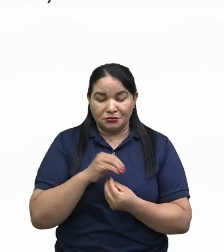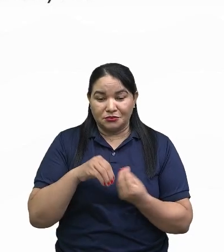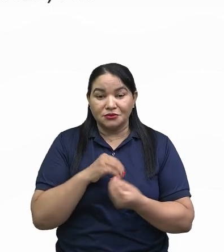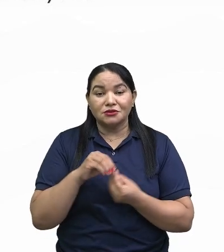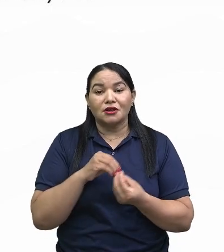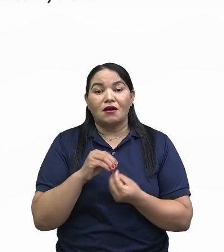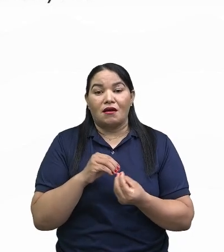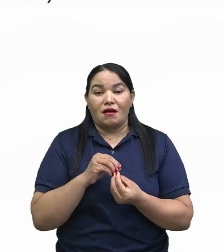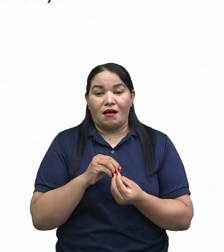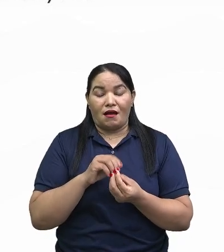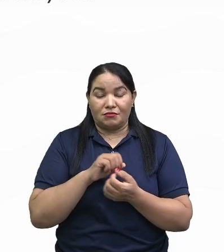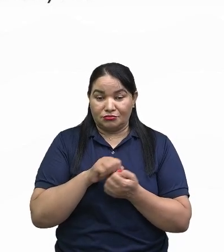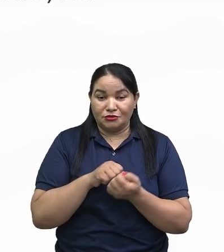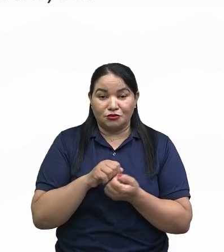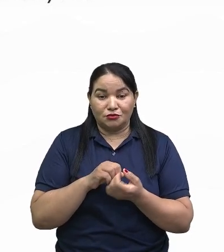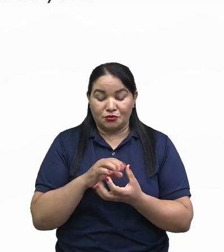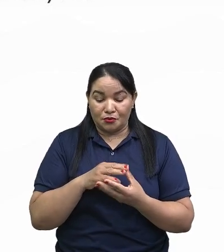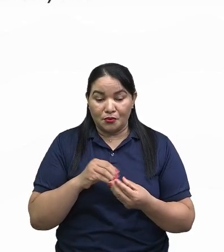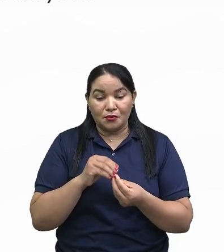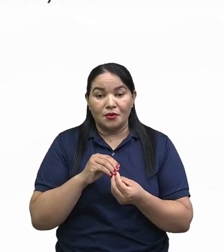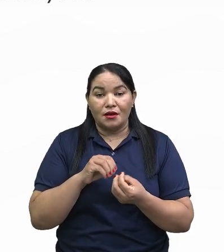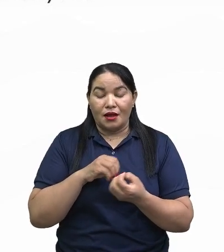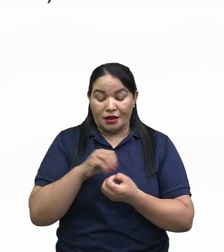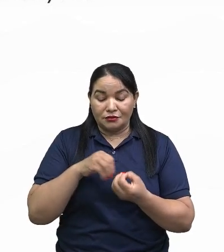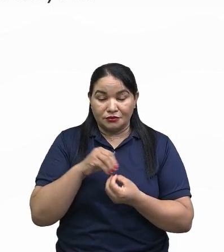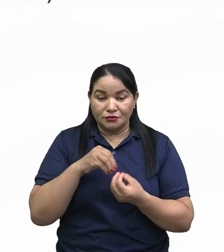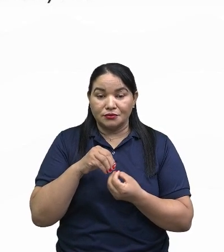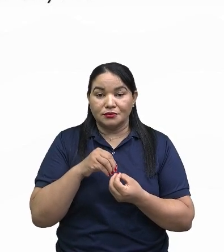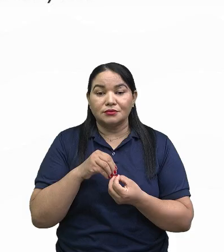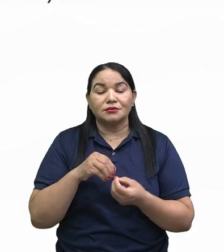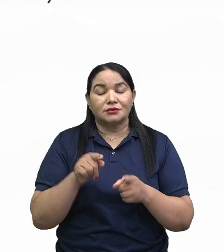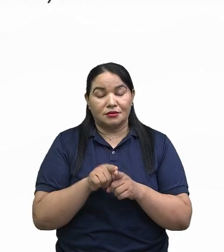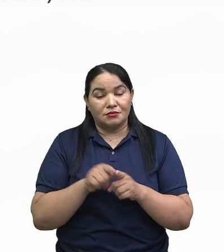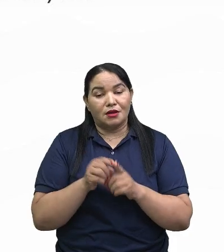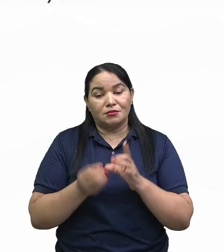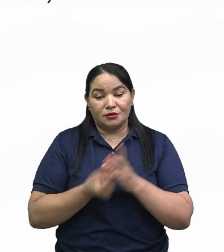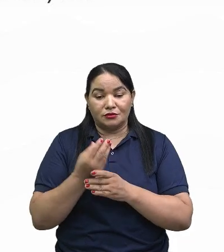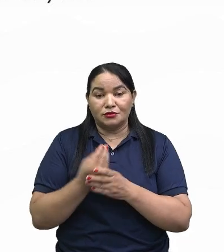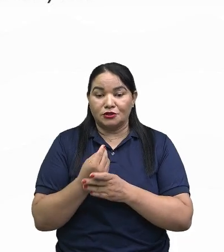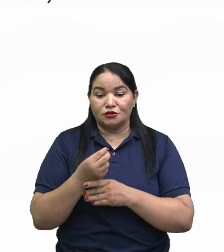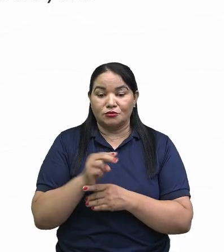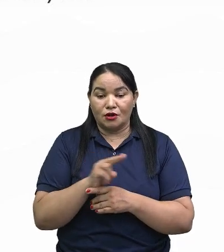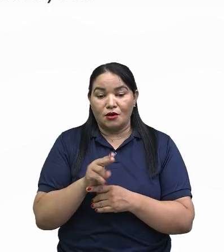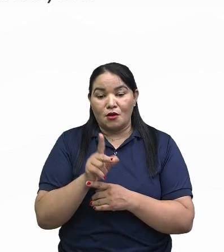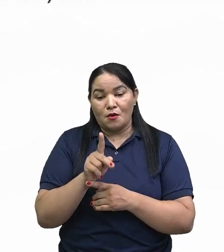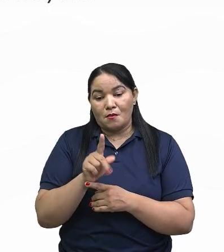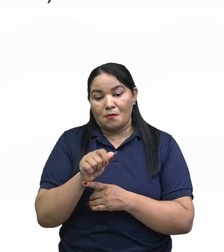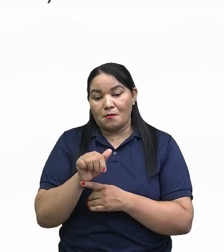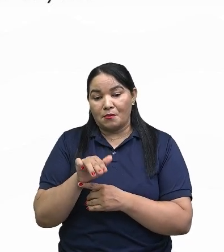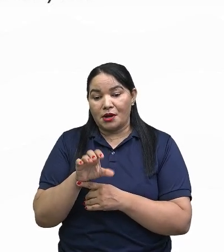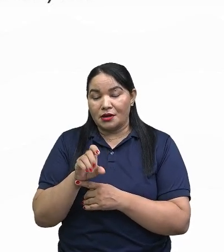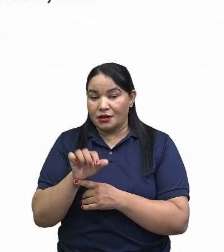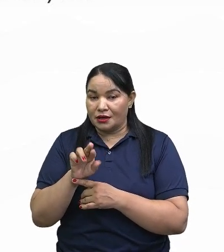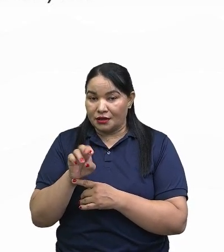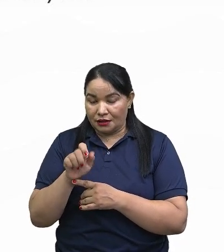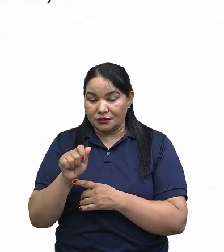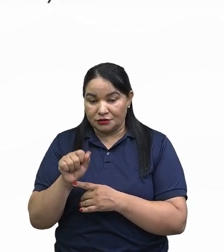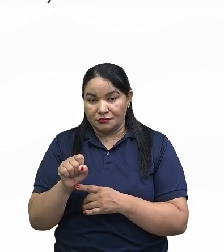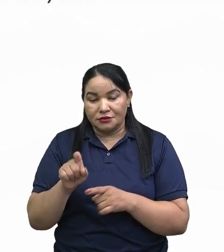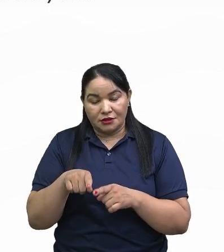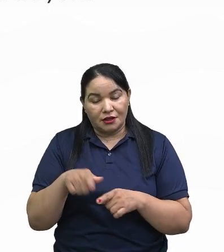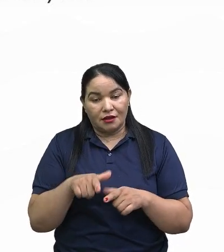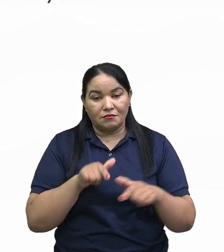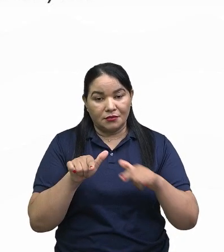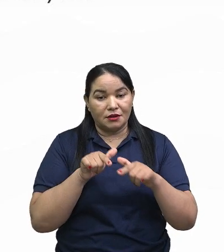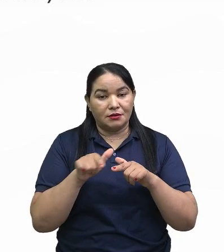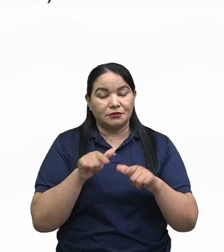de digestão, ele é produzido através do pâncreas. E aí ele é considerado glândula mista, porque ele apresenta essa função, né?